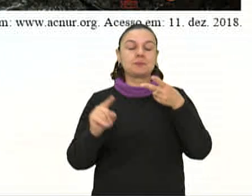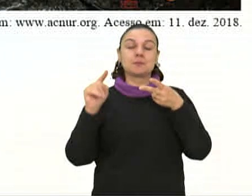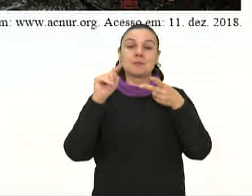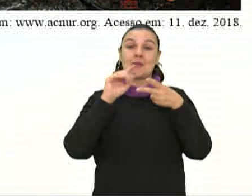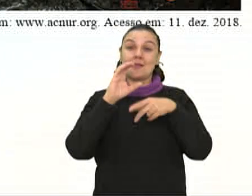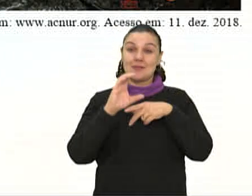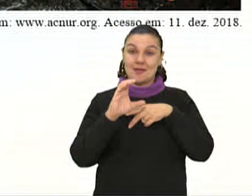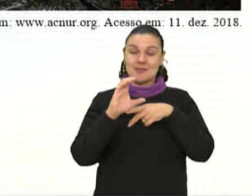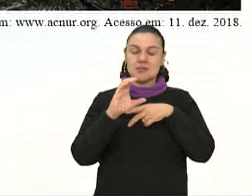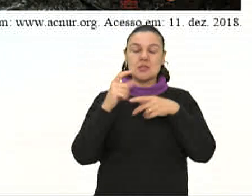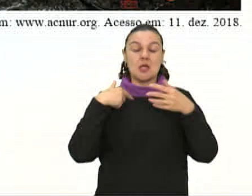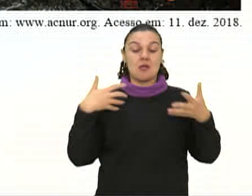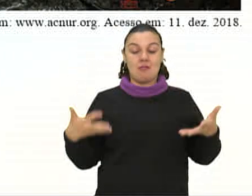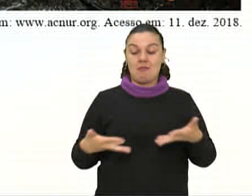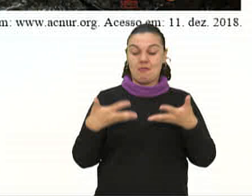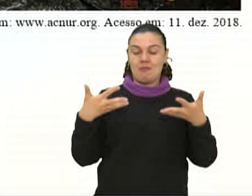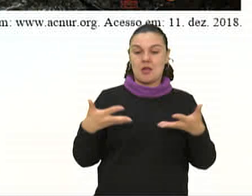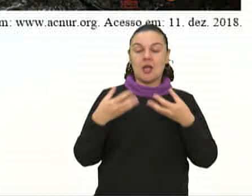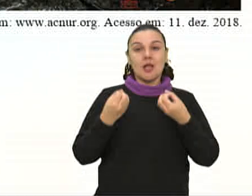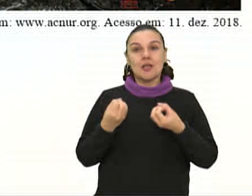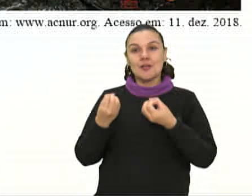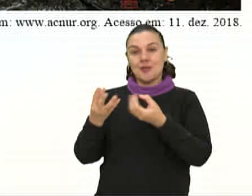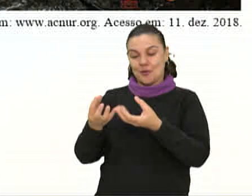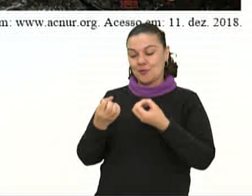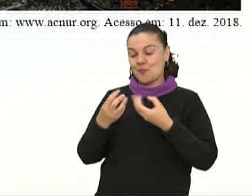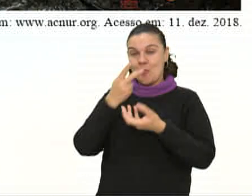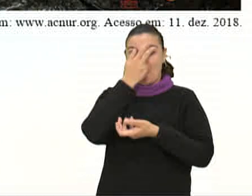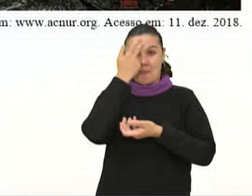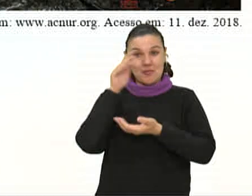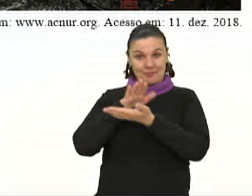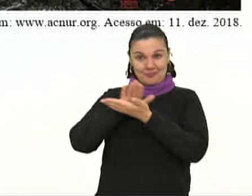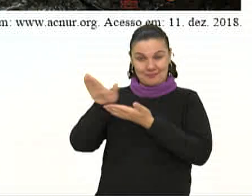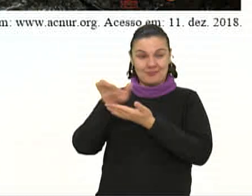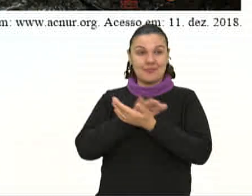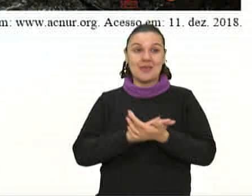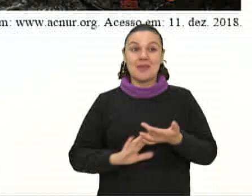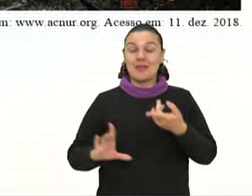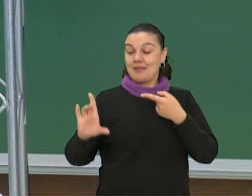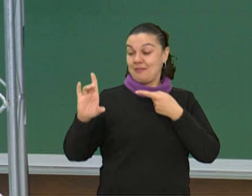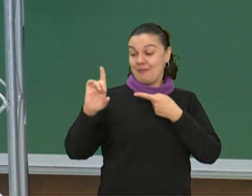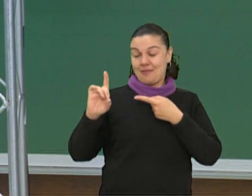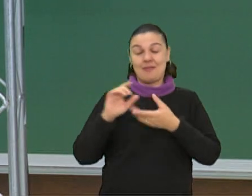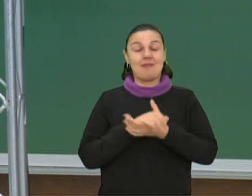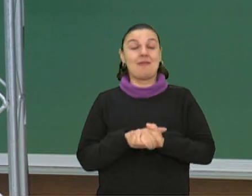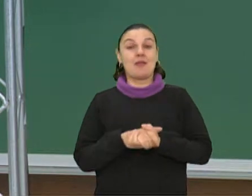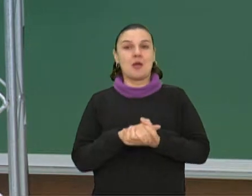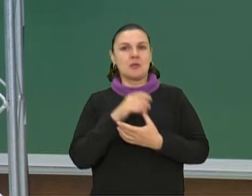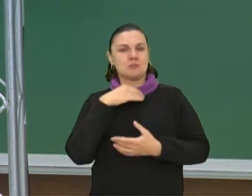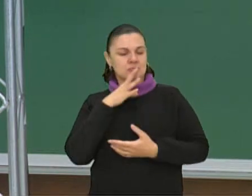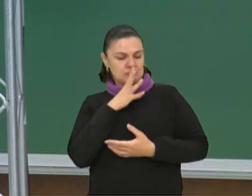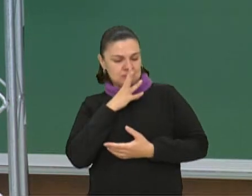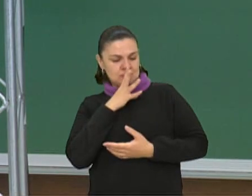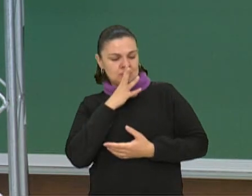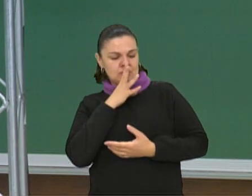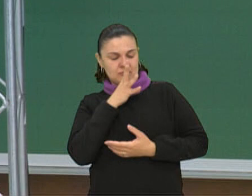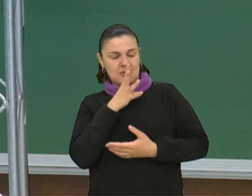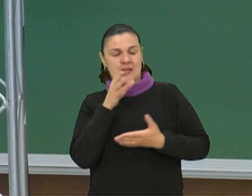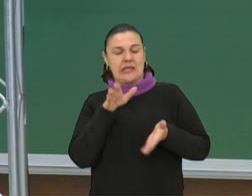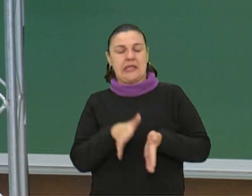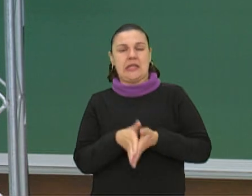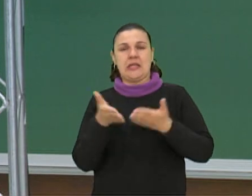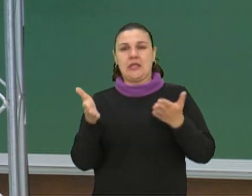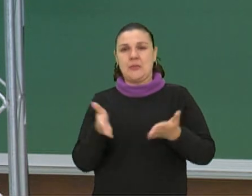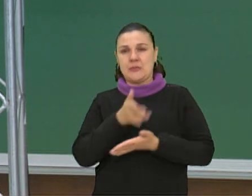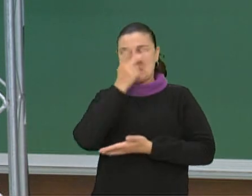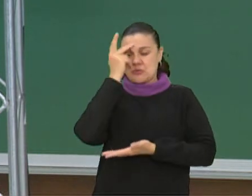C, incentivar a campanha de doações para os refugiados. Letra D, denunciar a situação de carência